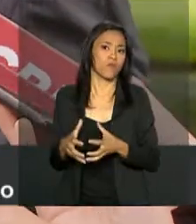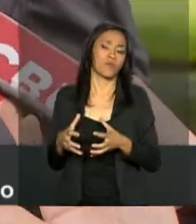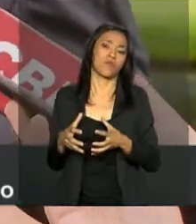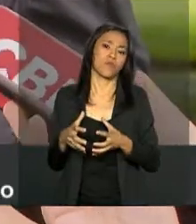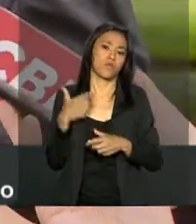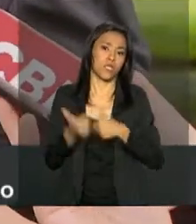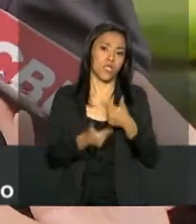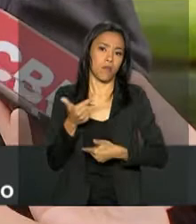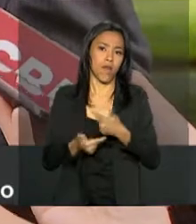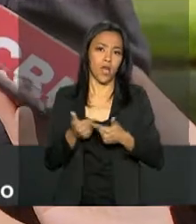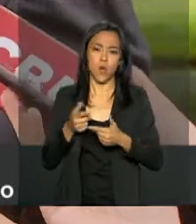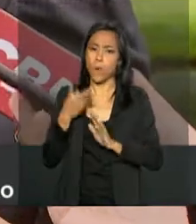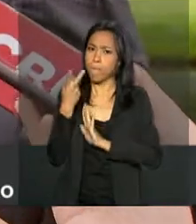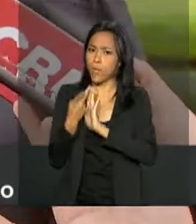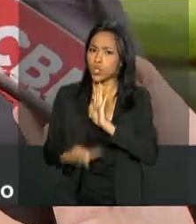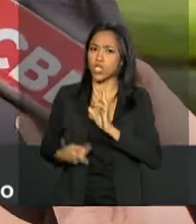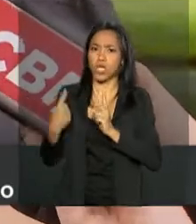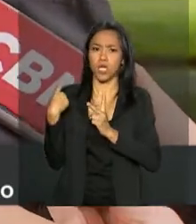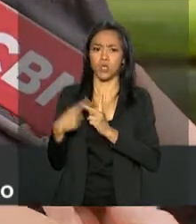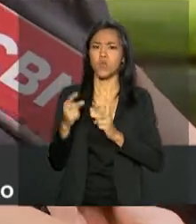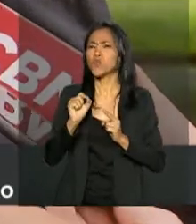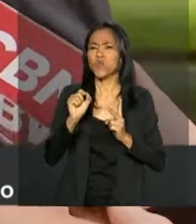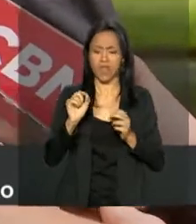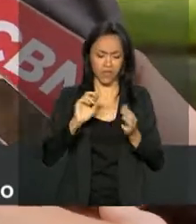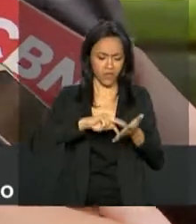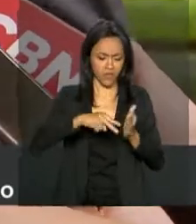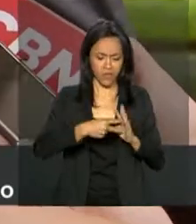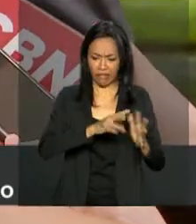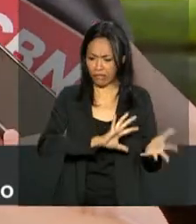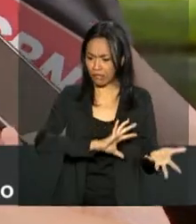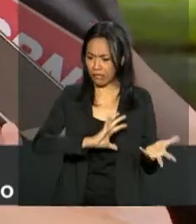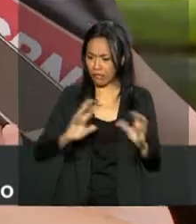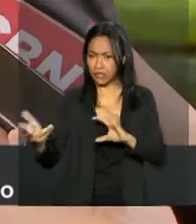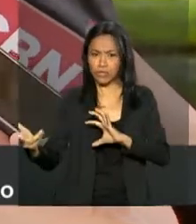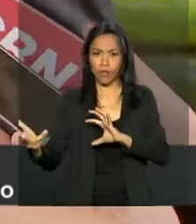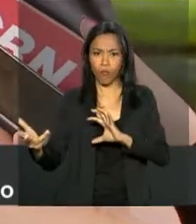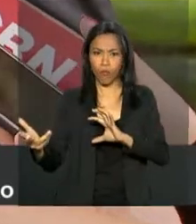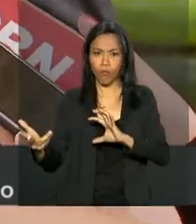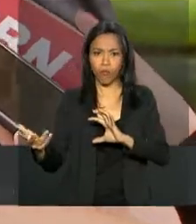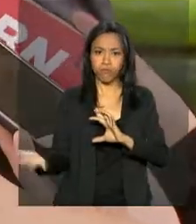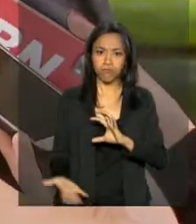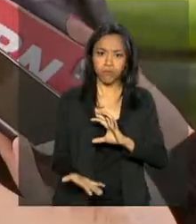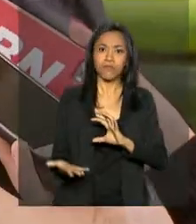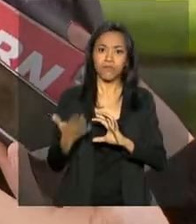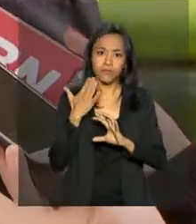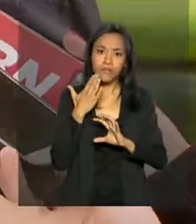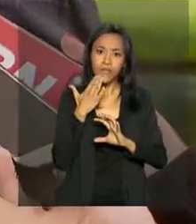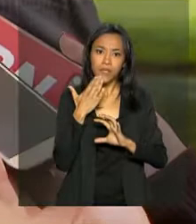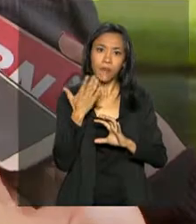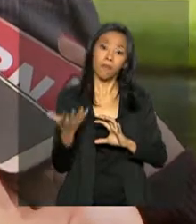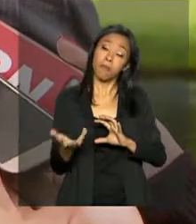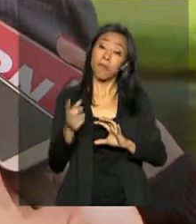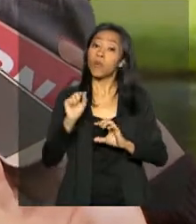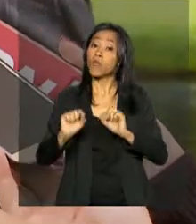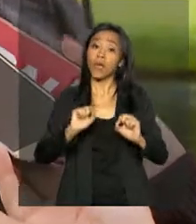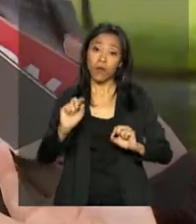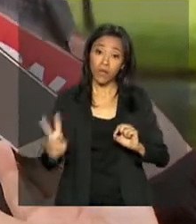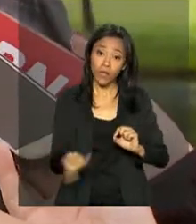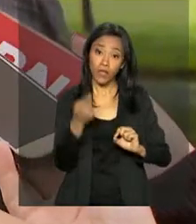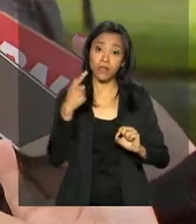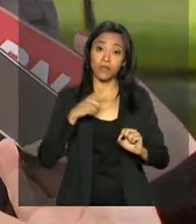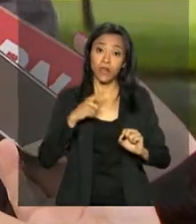projetos planos porque hoje é o que é a transição a gente está trocando o pneu com o carro andando então o que ocorre em